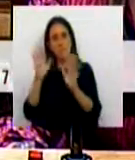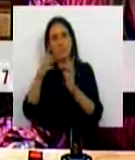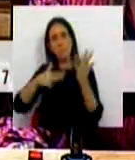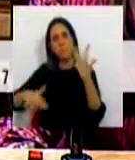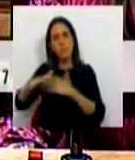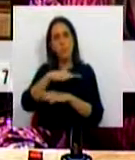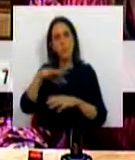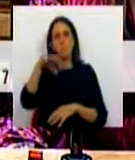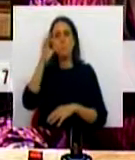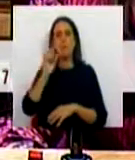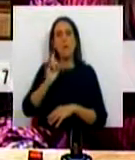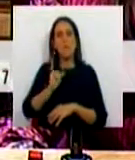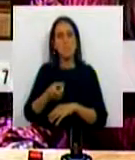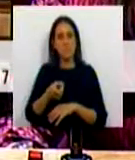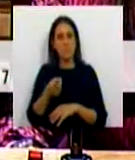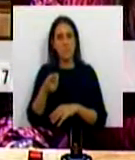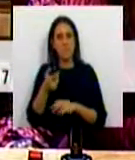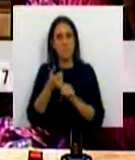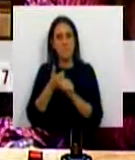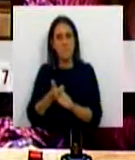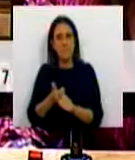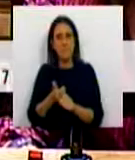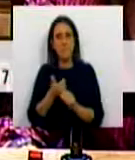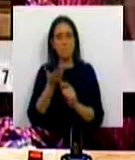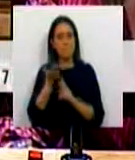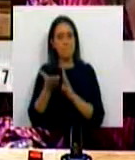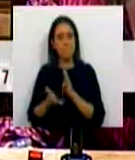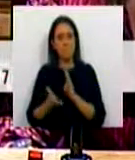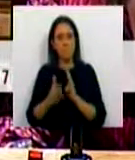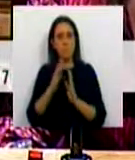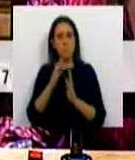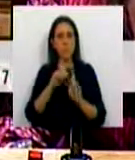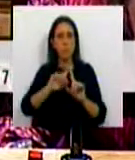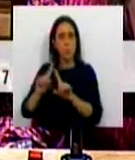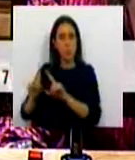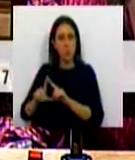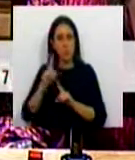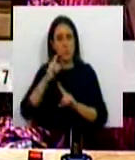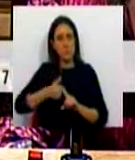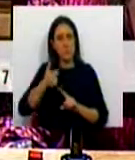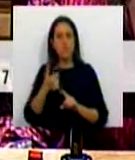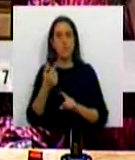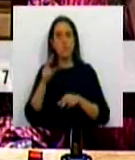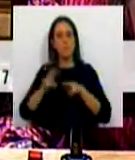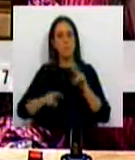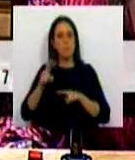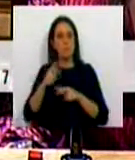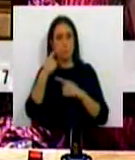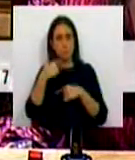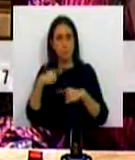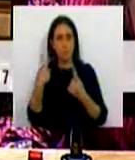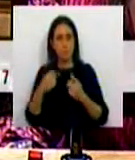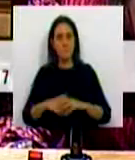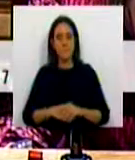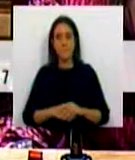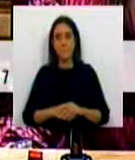daquelas que são as opções tomadas nos mais diversos planos, em especial no domínio das finanças públicas, onde o Orçamento